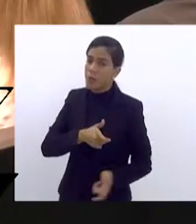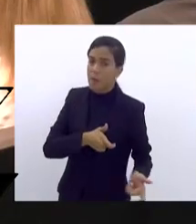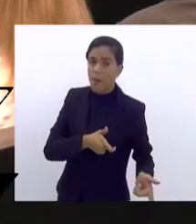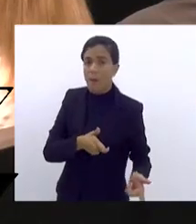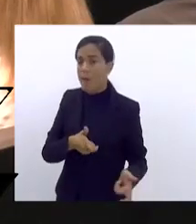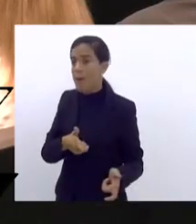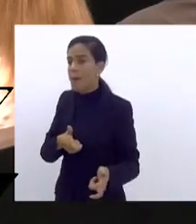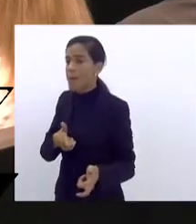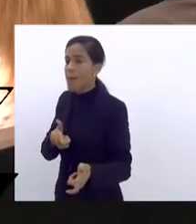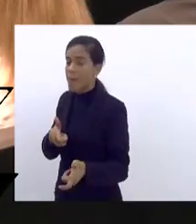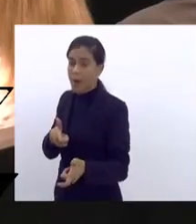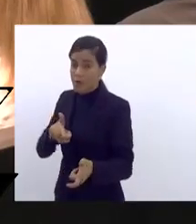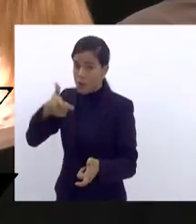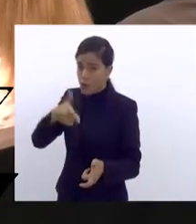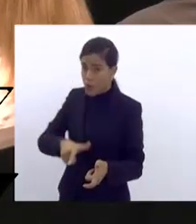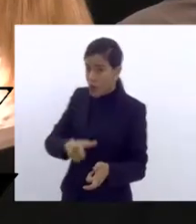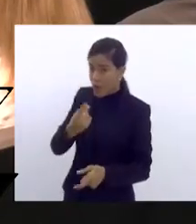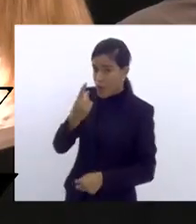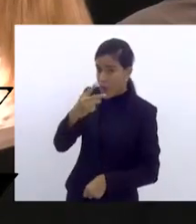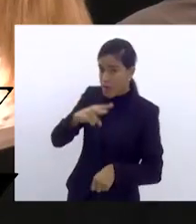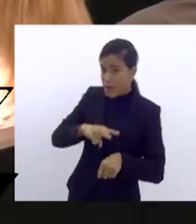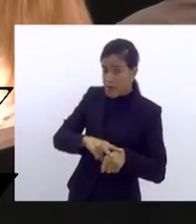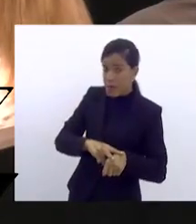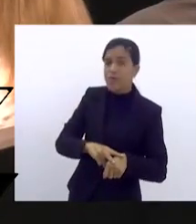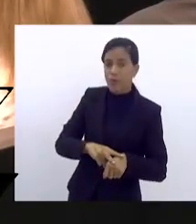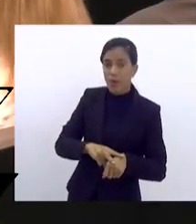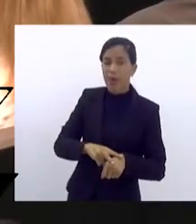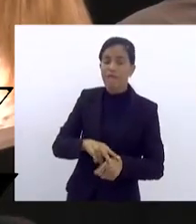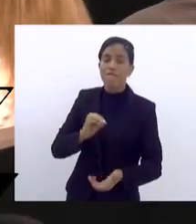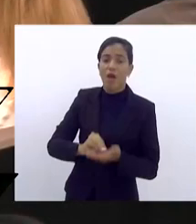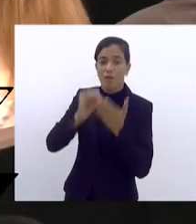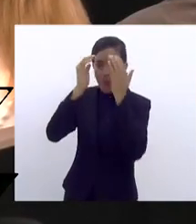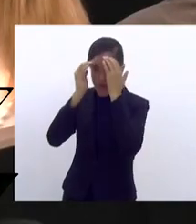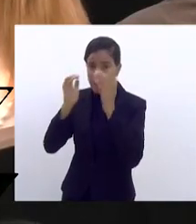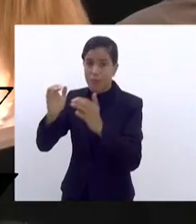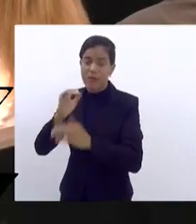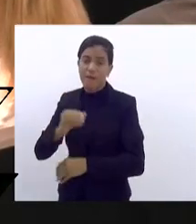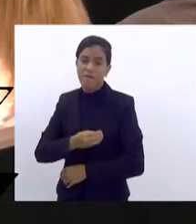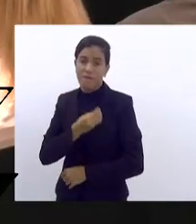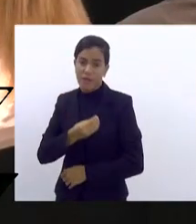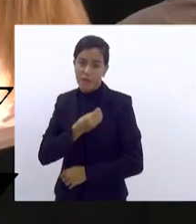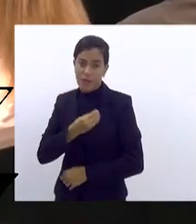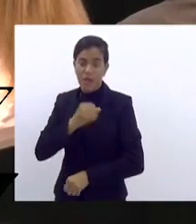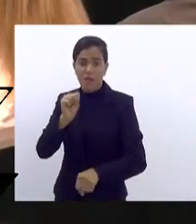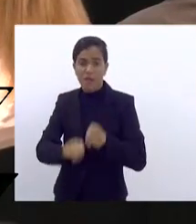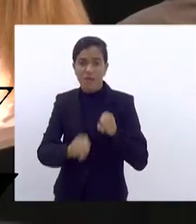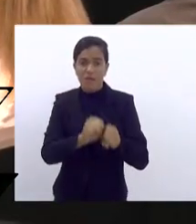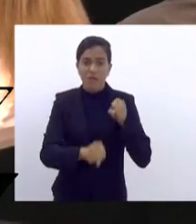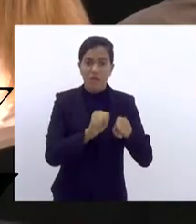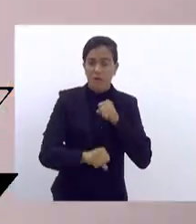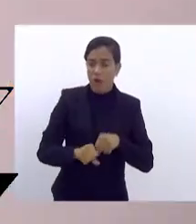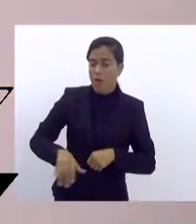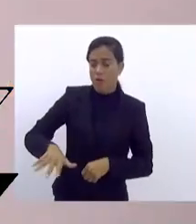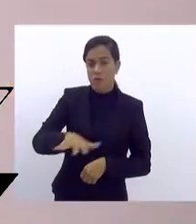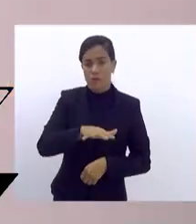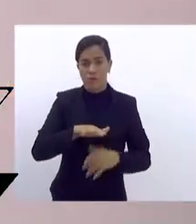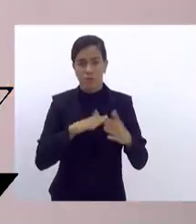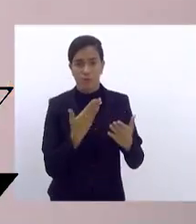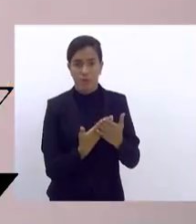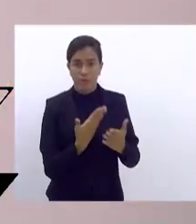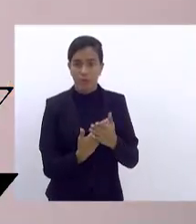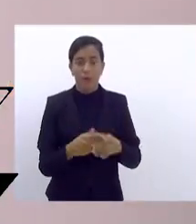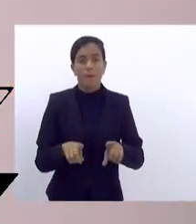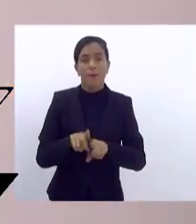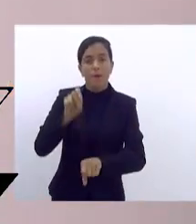que mais uma vez desrespeita a vida e viola o espaço escolar e